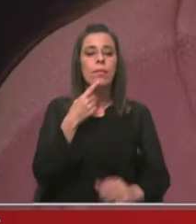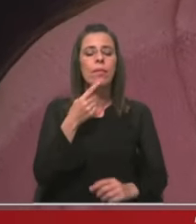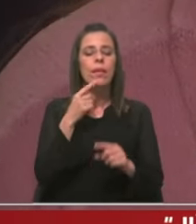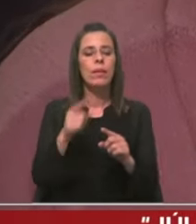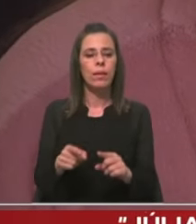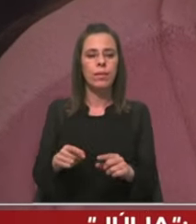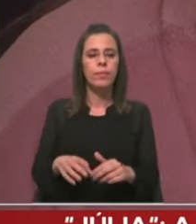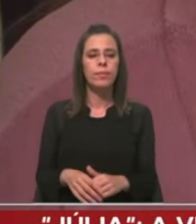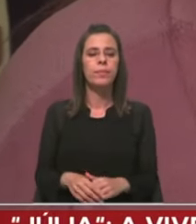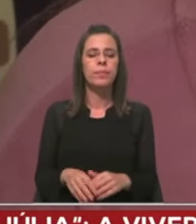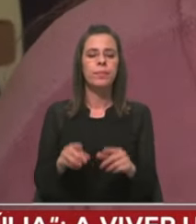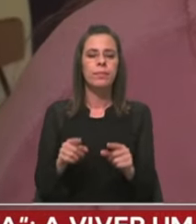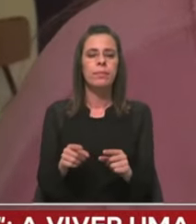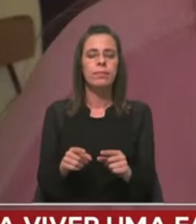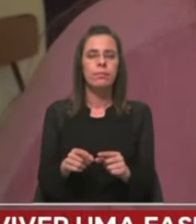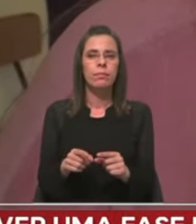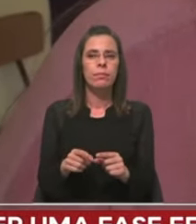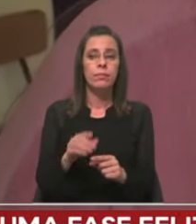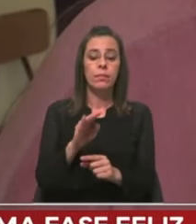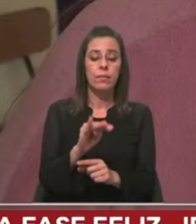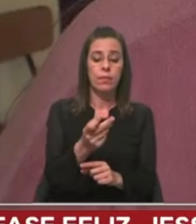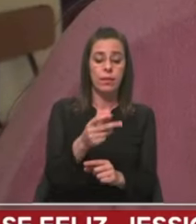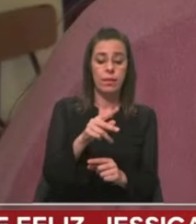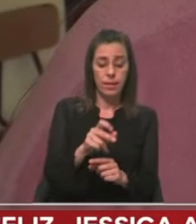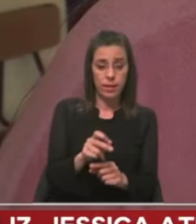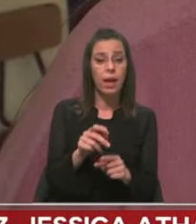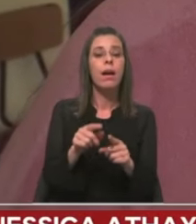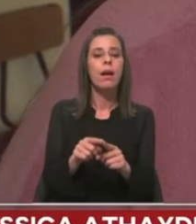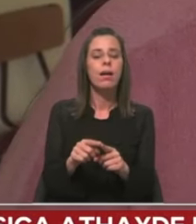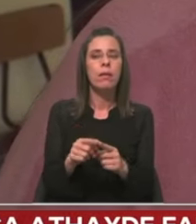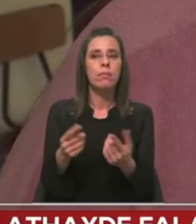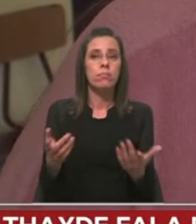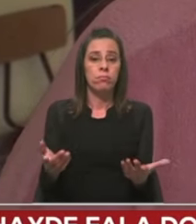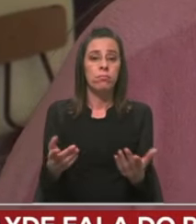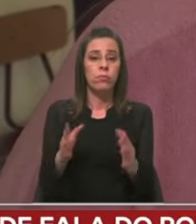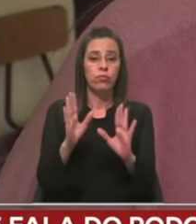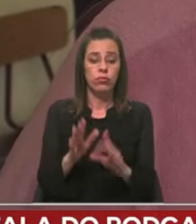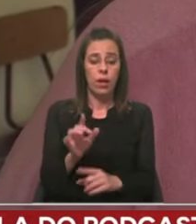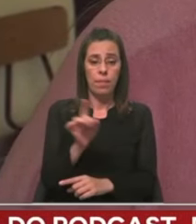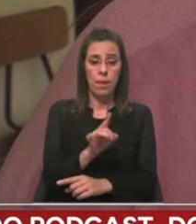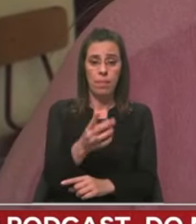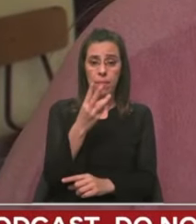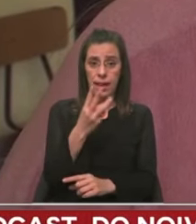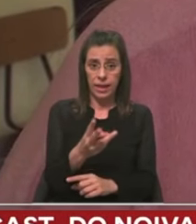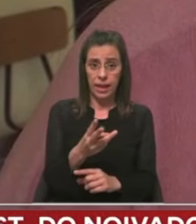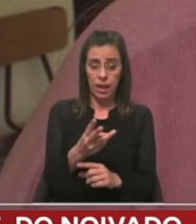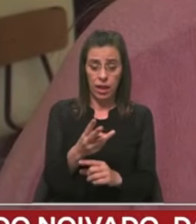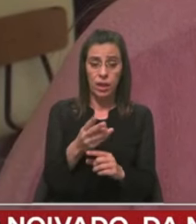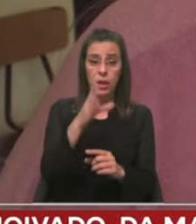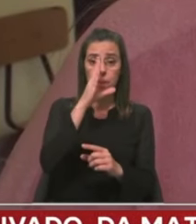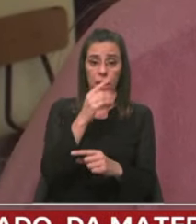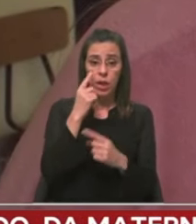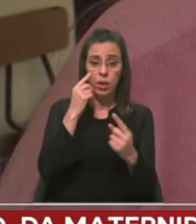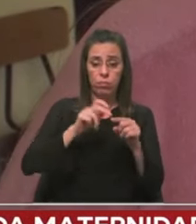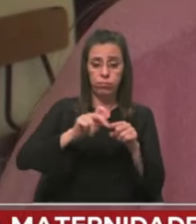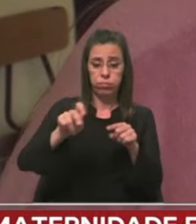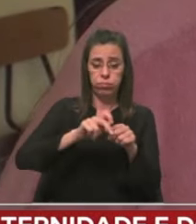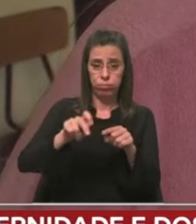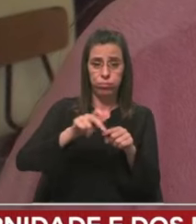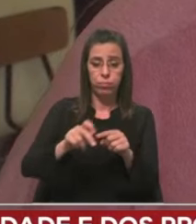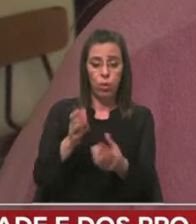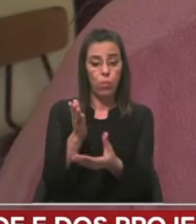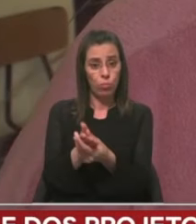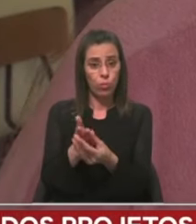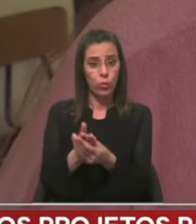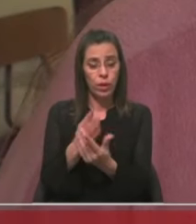também que h a Sara eh porque foi ouvida já três vezes pela procuradora do Ministério Público que está com o